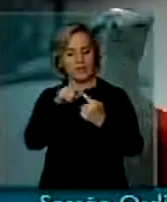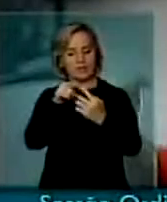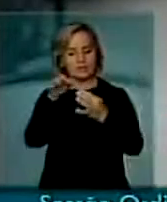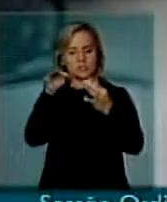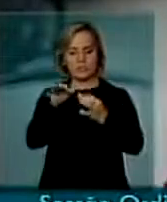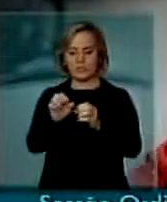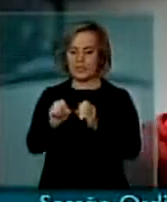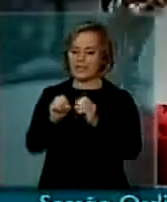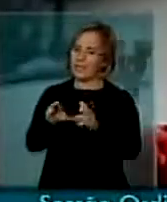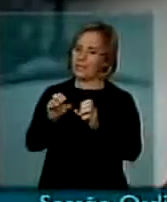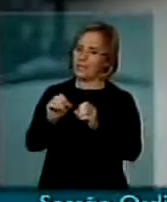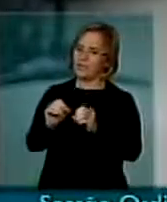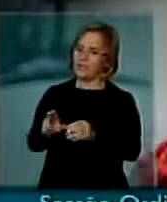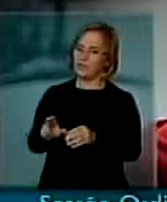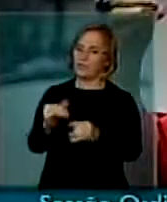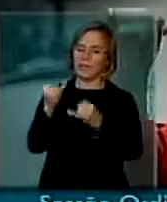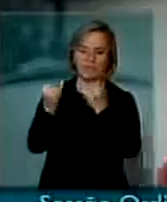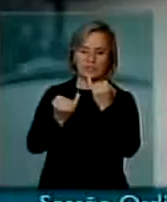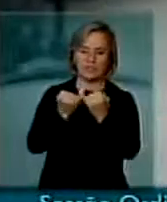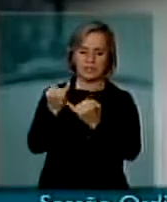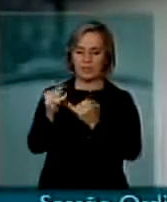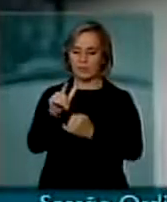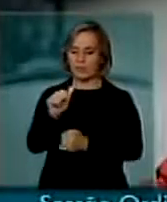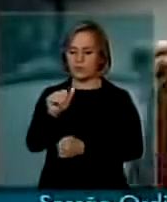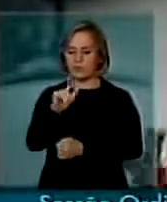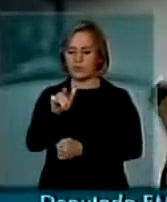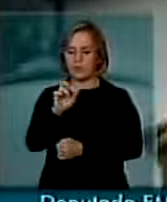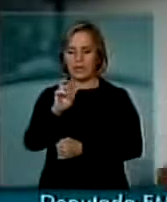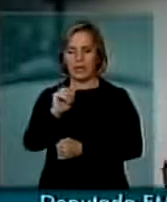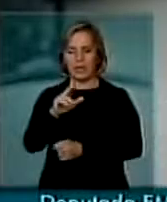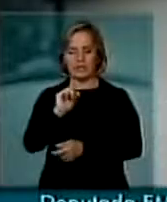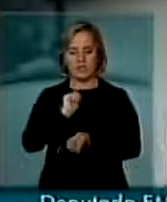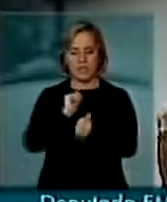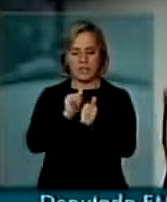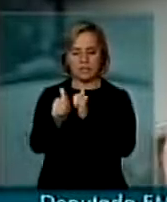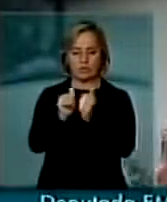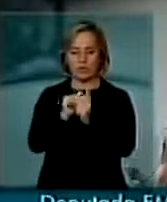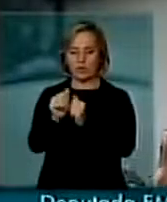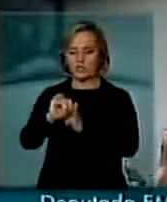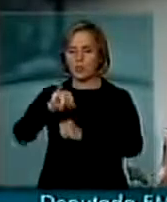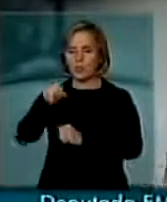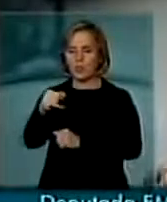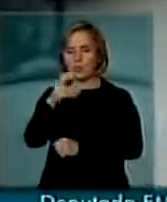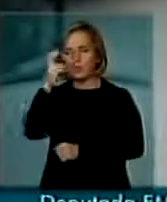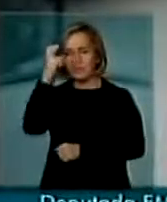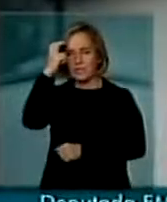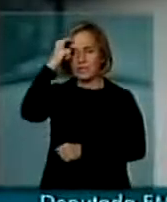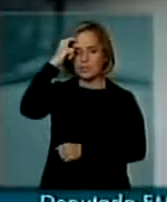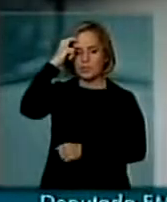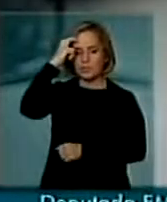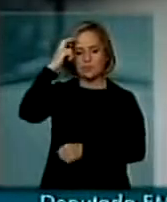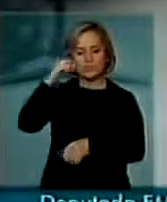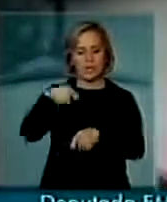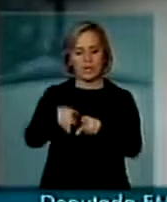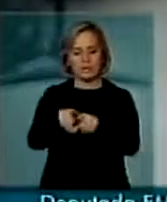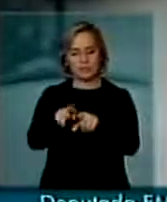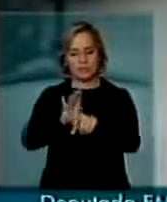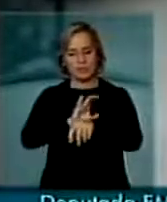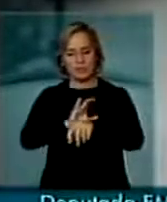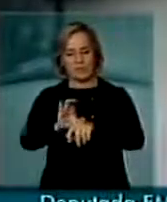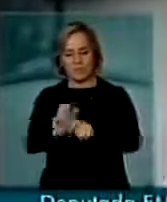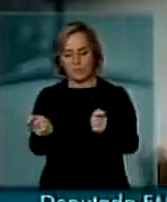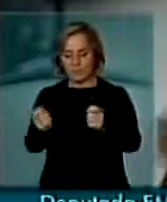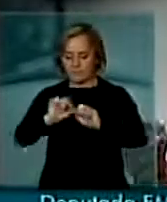da educação, é o do lazer, é o do esporte, é das oportunidades culturais e, principalmente, se